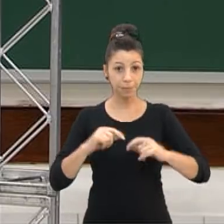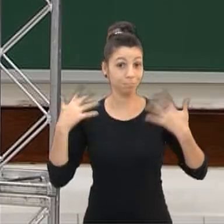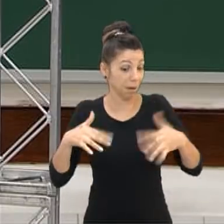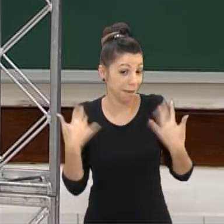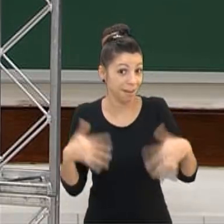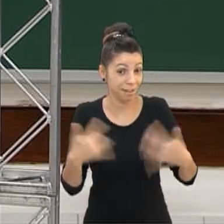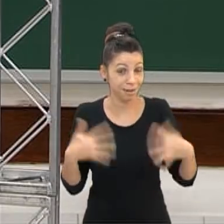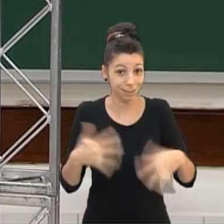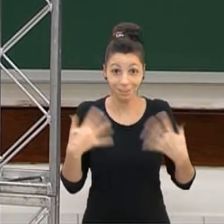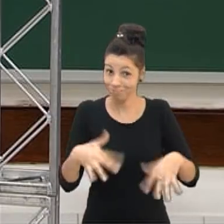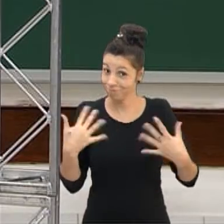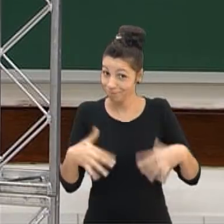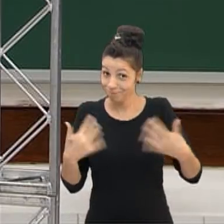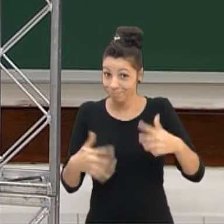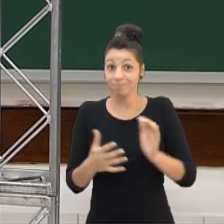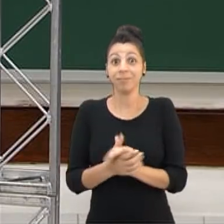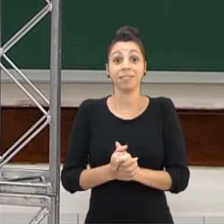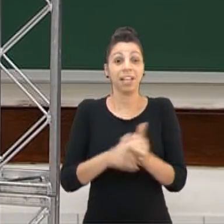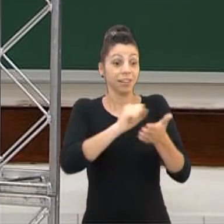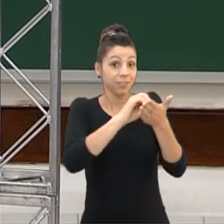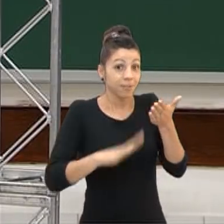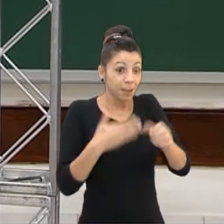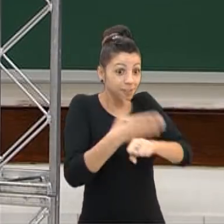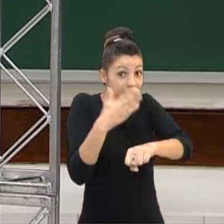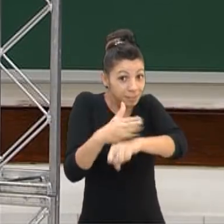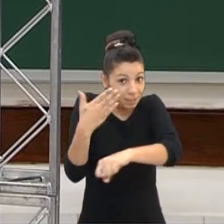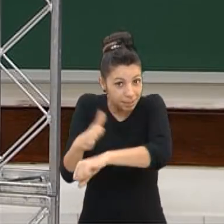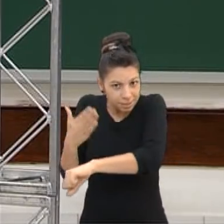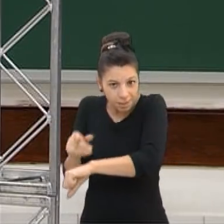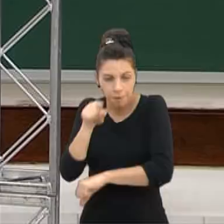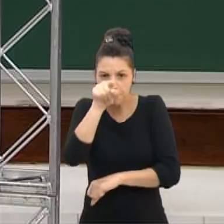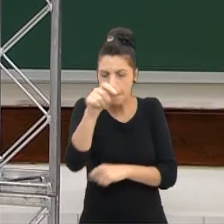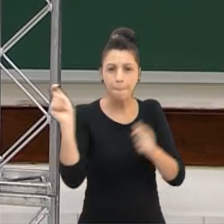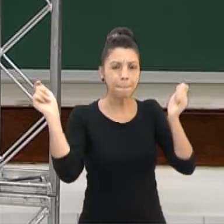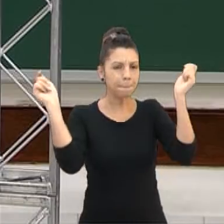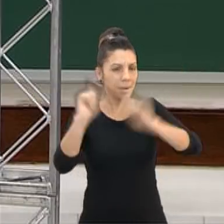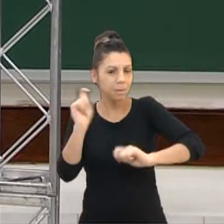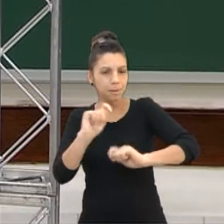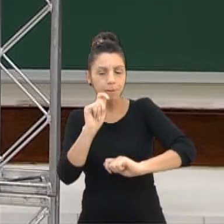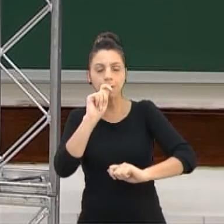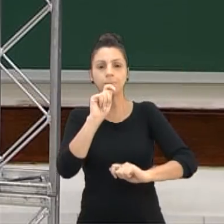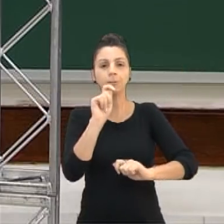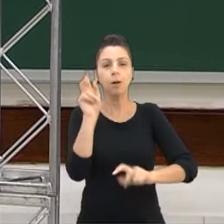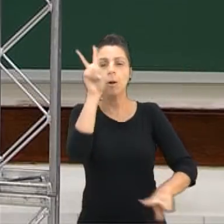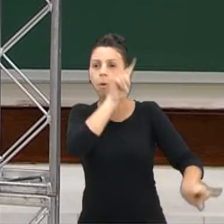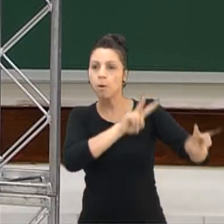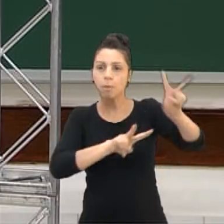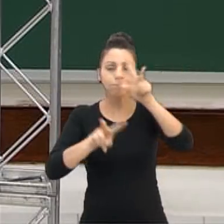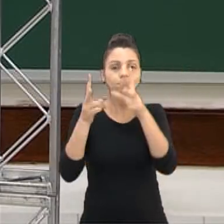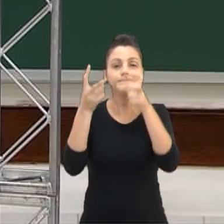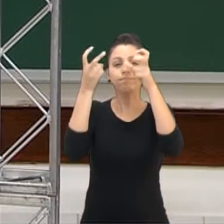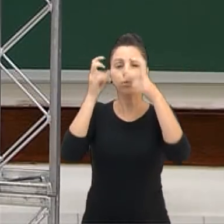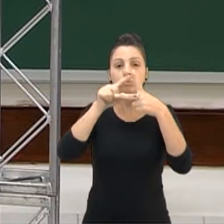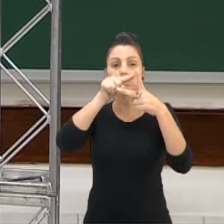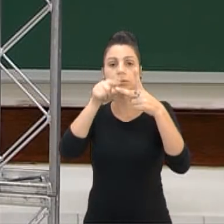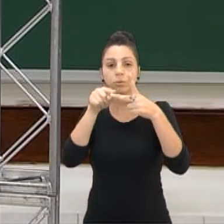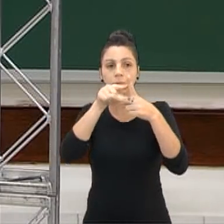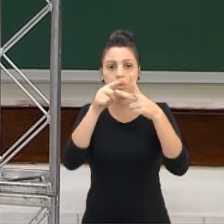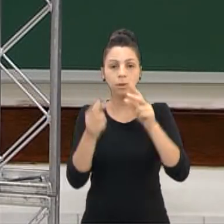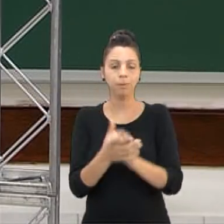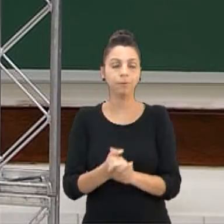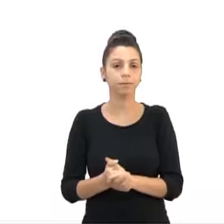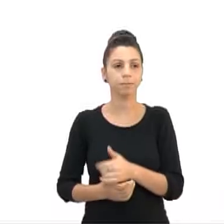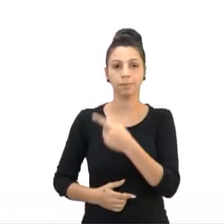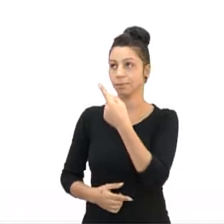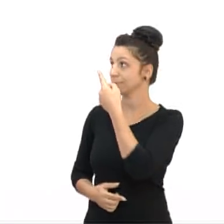mais densa de exercício. Você precisa calcular. Você precisa observar os ângulos, ok? Olhem